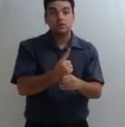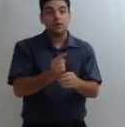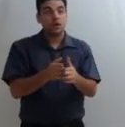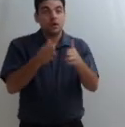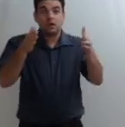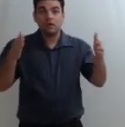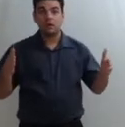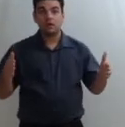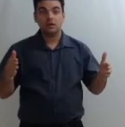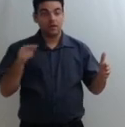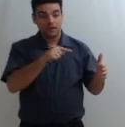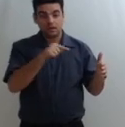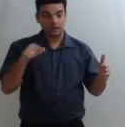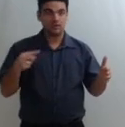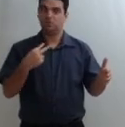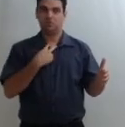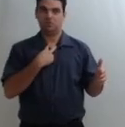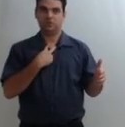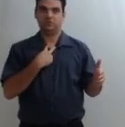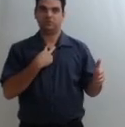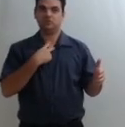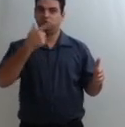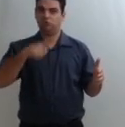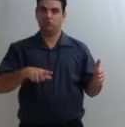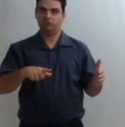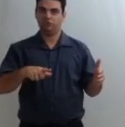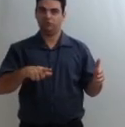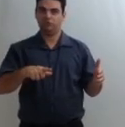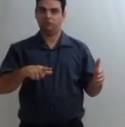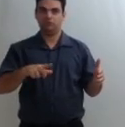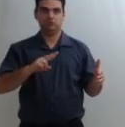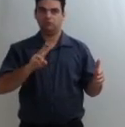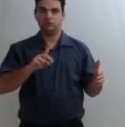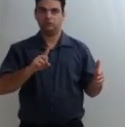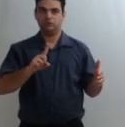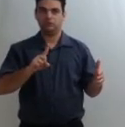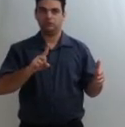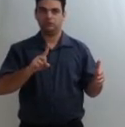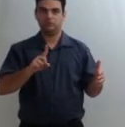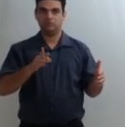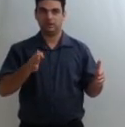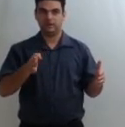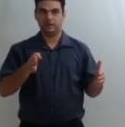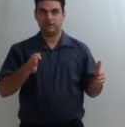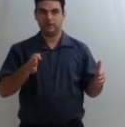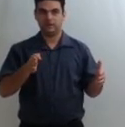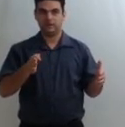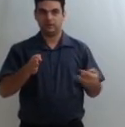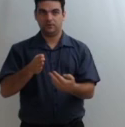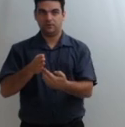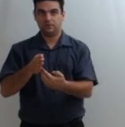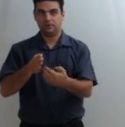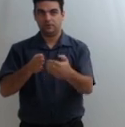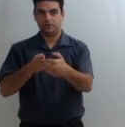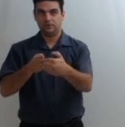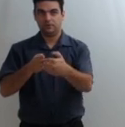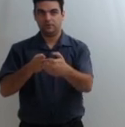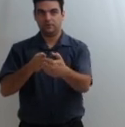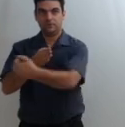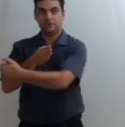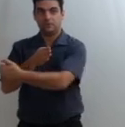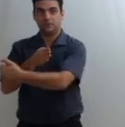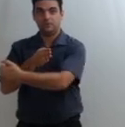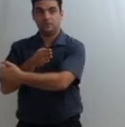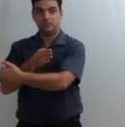do livramento condicional. E vejam que o legislador se valeu, na reforma, da mesma rácio do decreto de